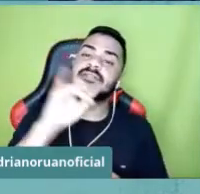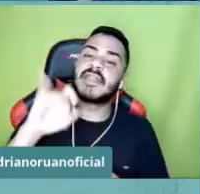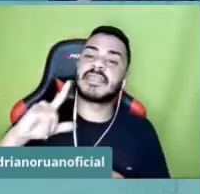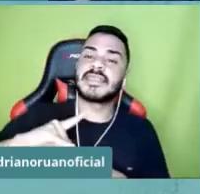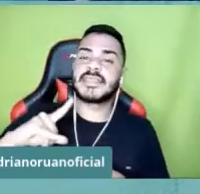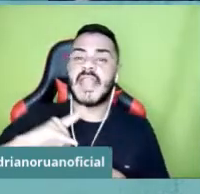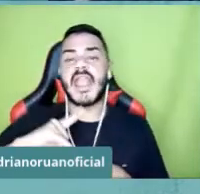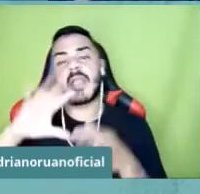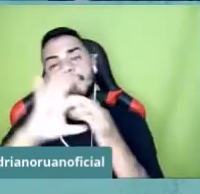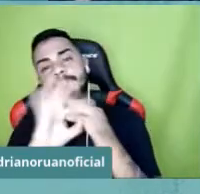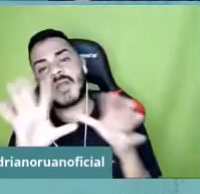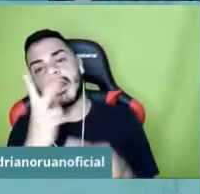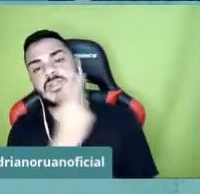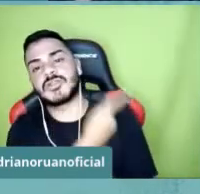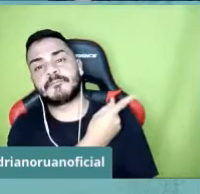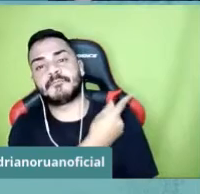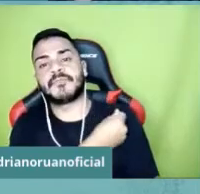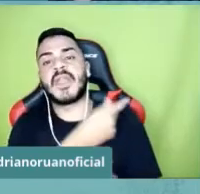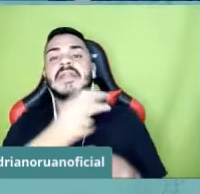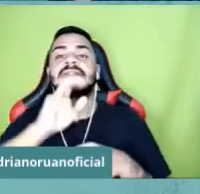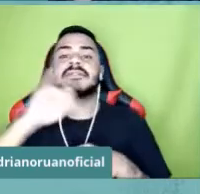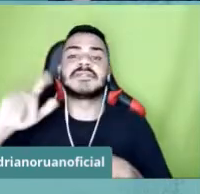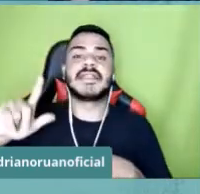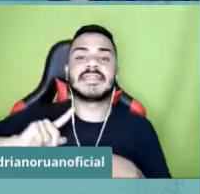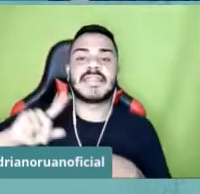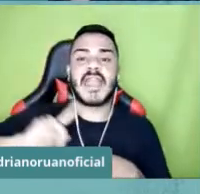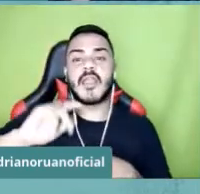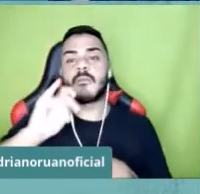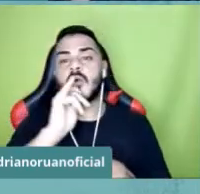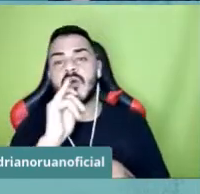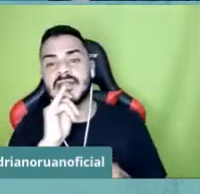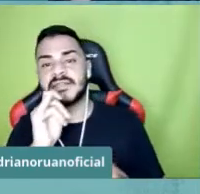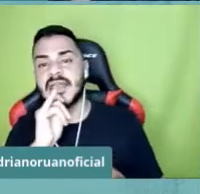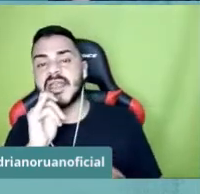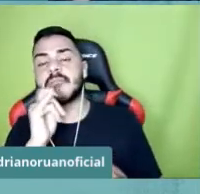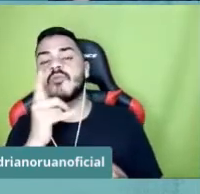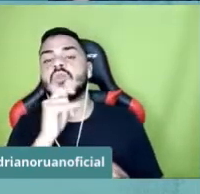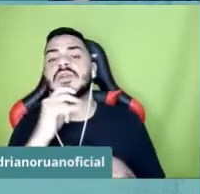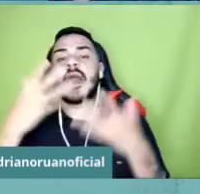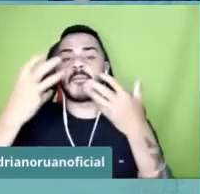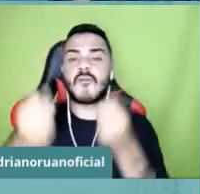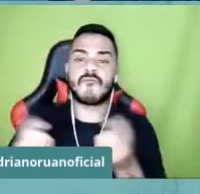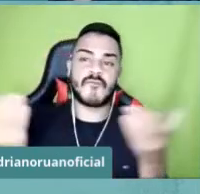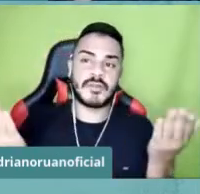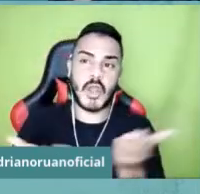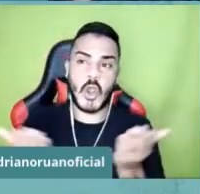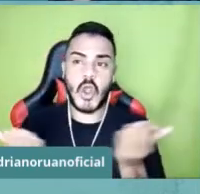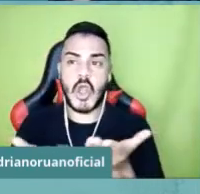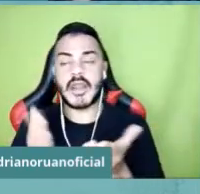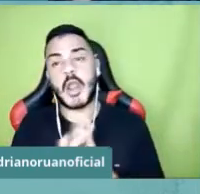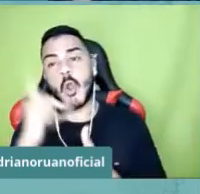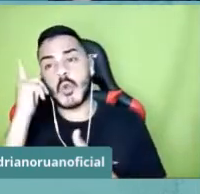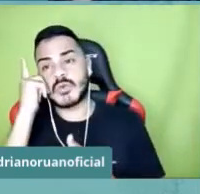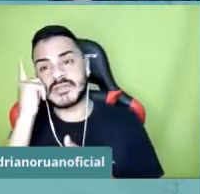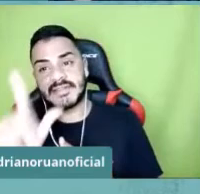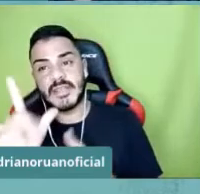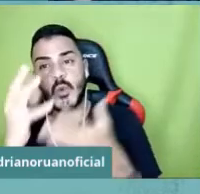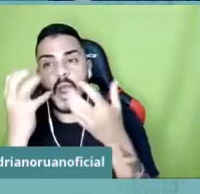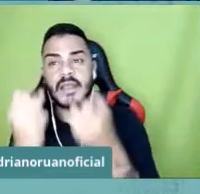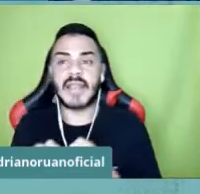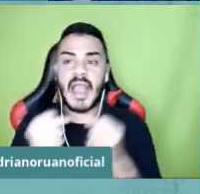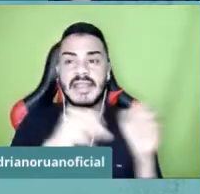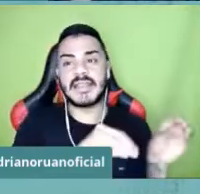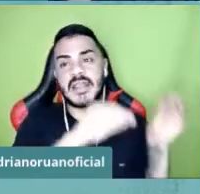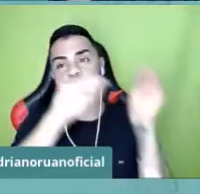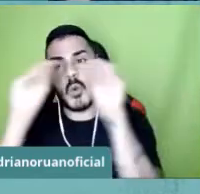disponíveis, se eu tenho, por exemplo, essa vacina que eu estou aprovando agora, eu consigo armazenar e transportar ela da